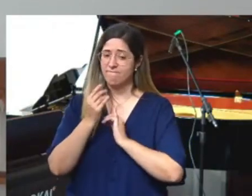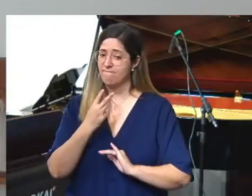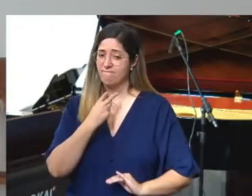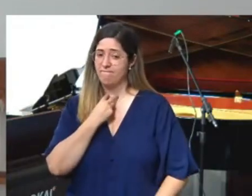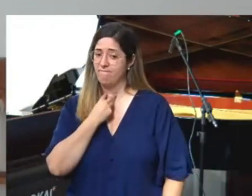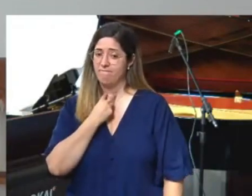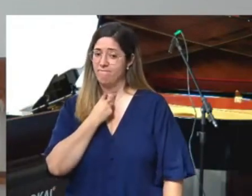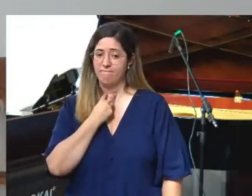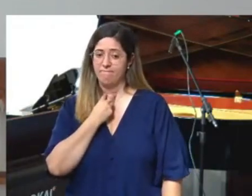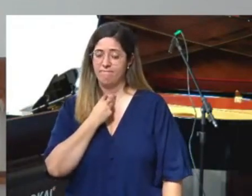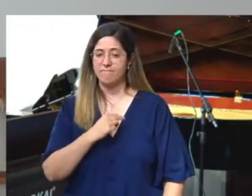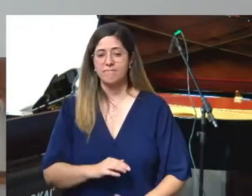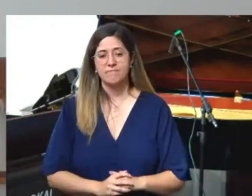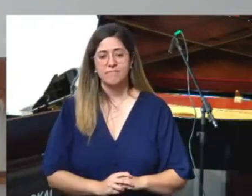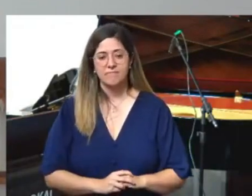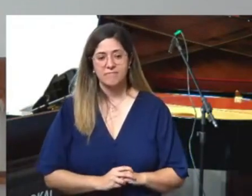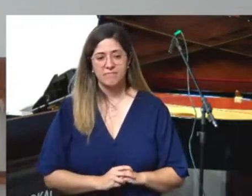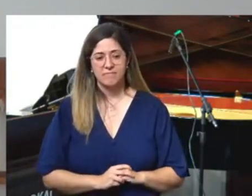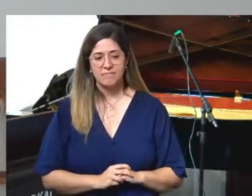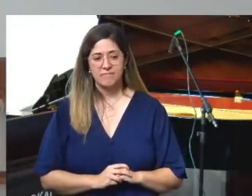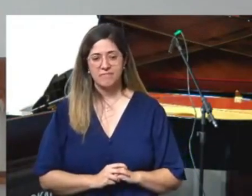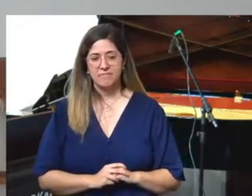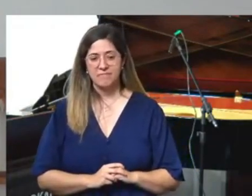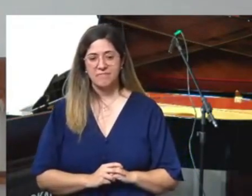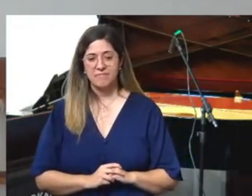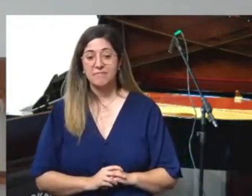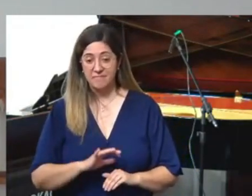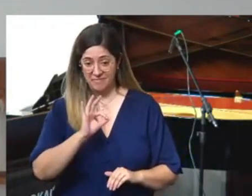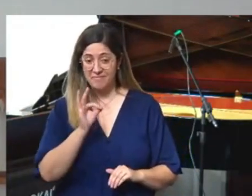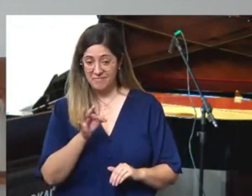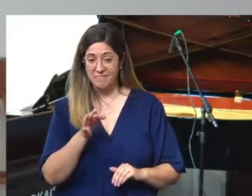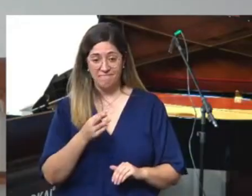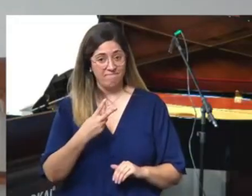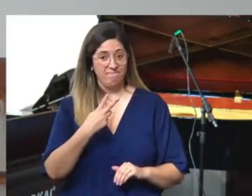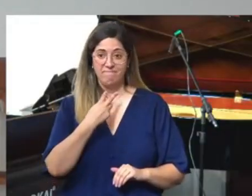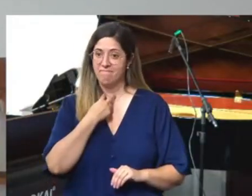fofoqueiras, no bom português ou no português coloquial.